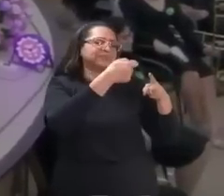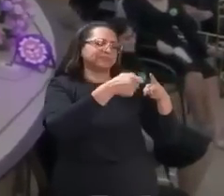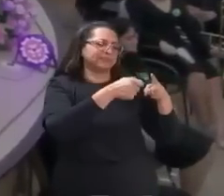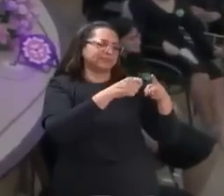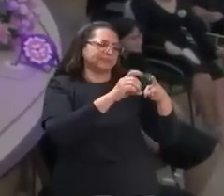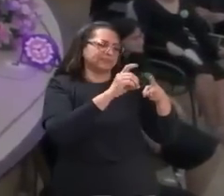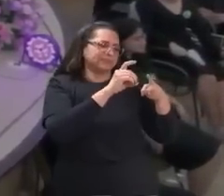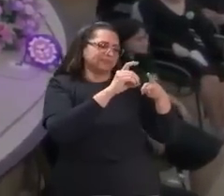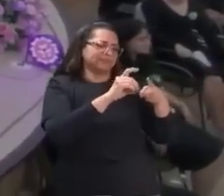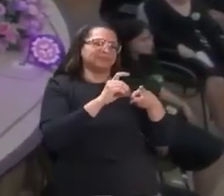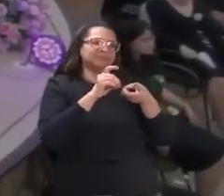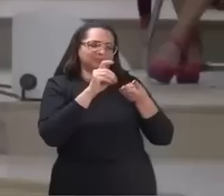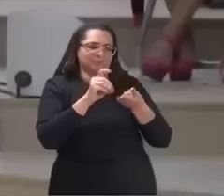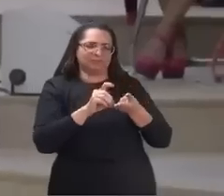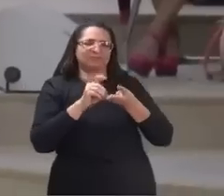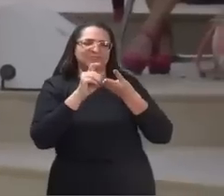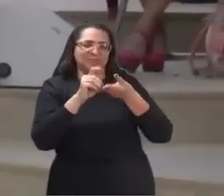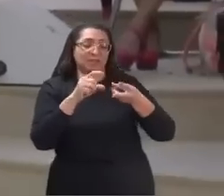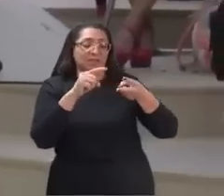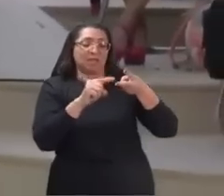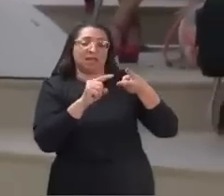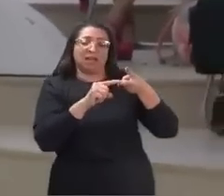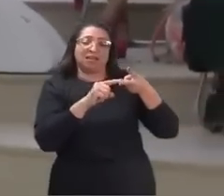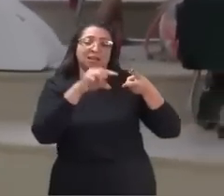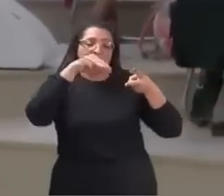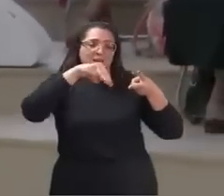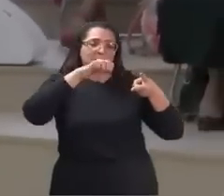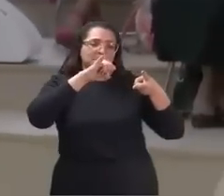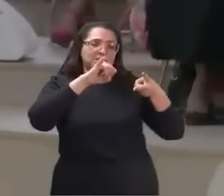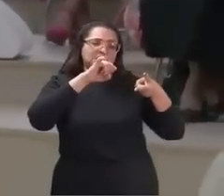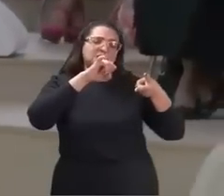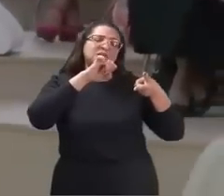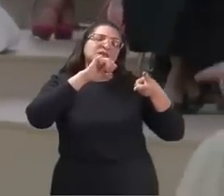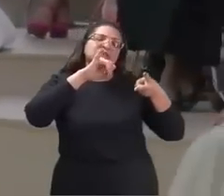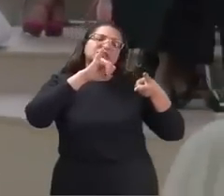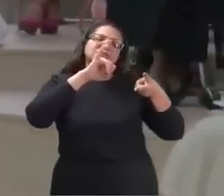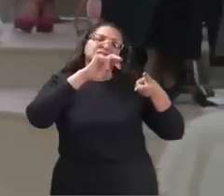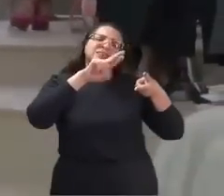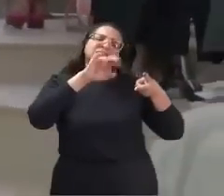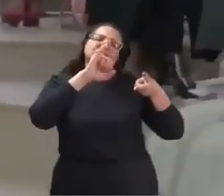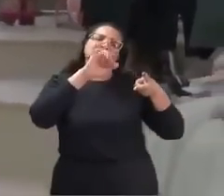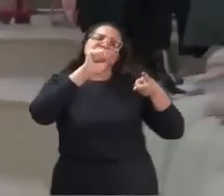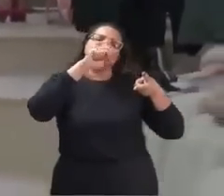Ei, comigo, mulher está no projeto, mulher está no projeto.